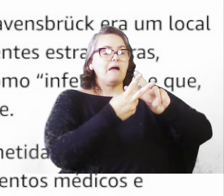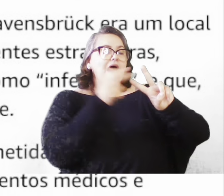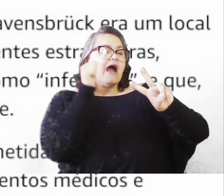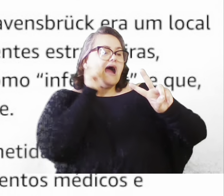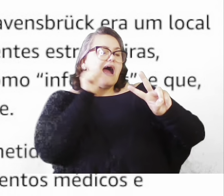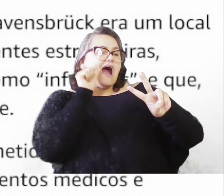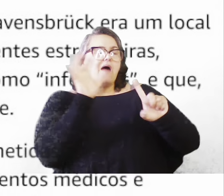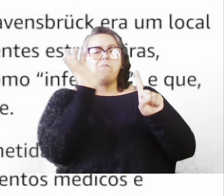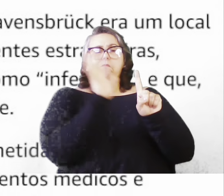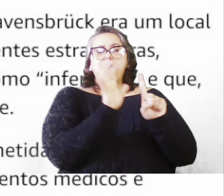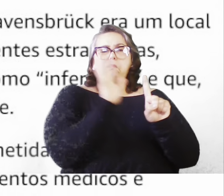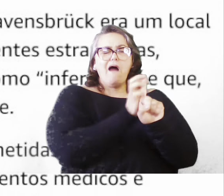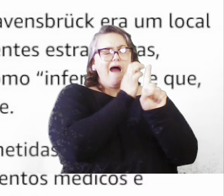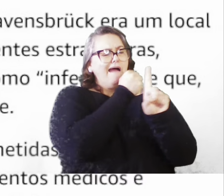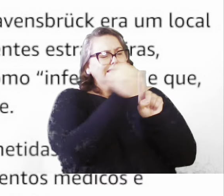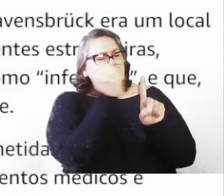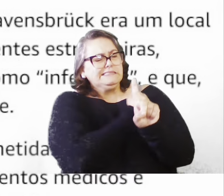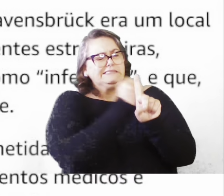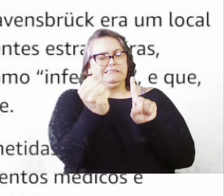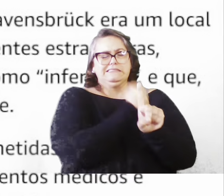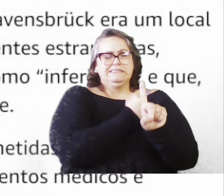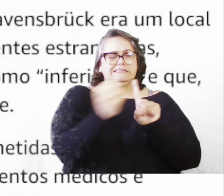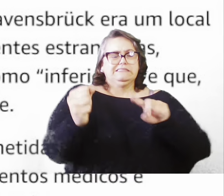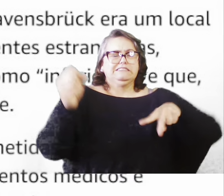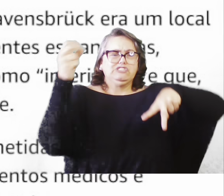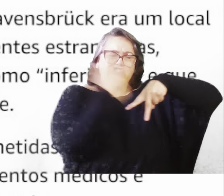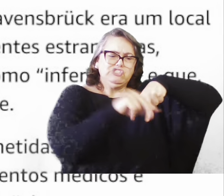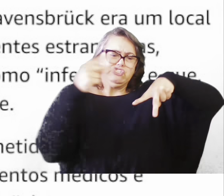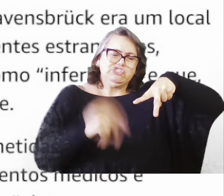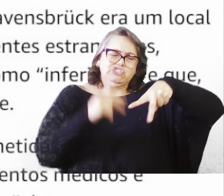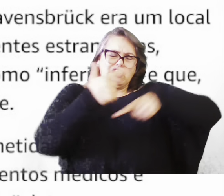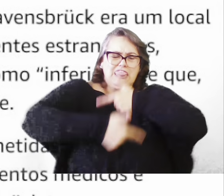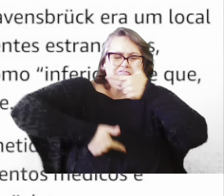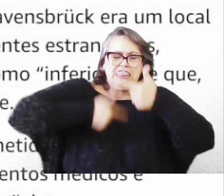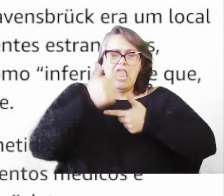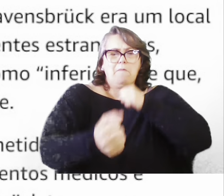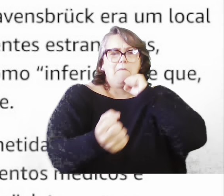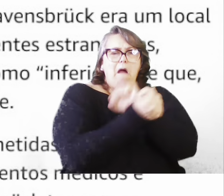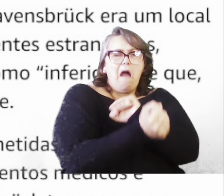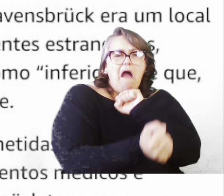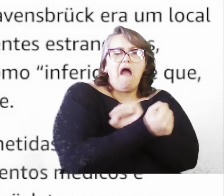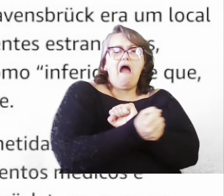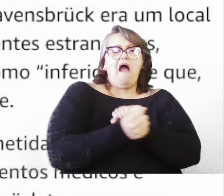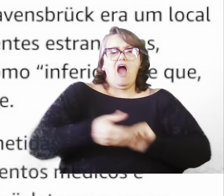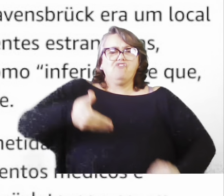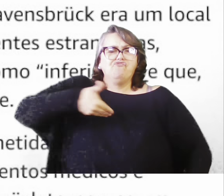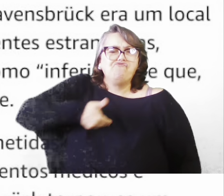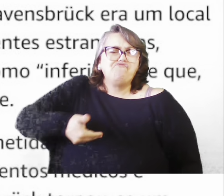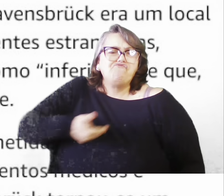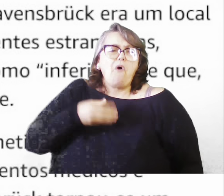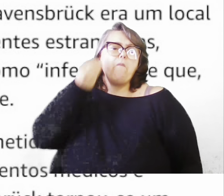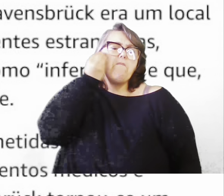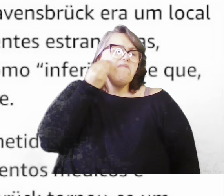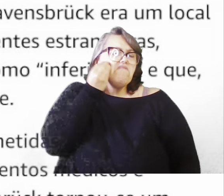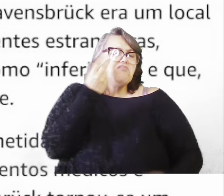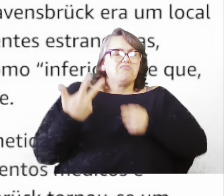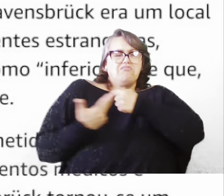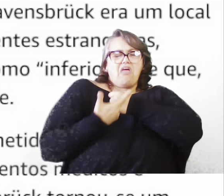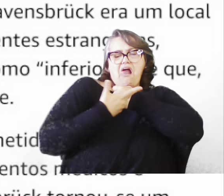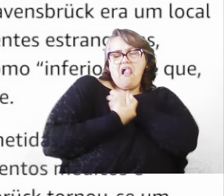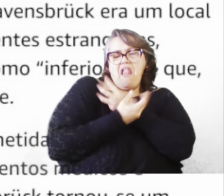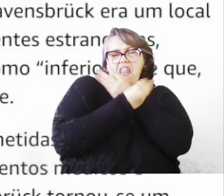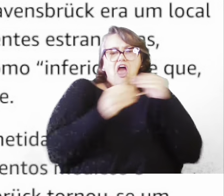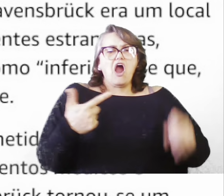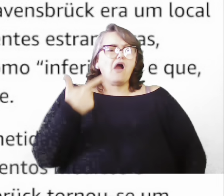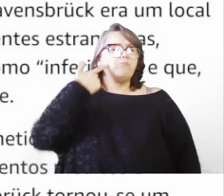as prisioneiras foram submetidas a espancamentos, tortura, trabalho escravo, fome,